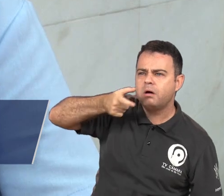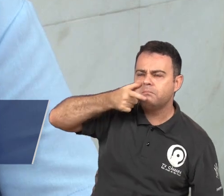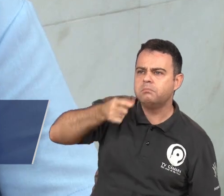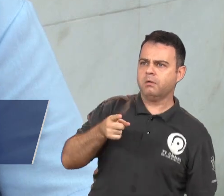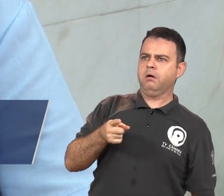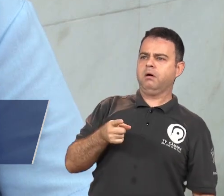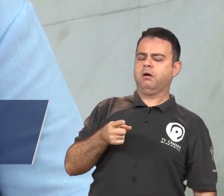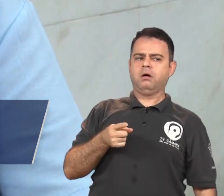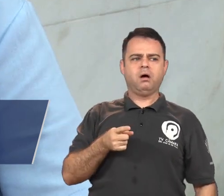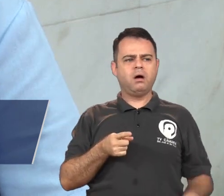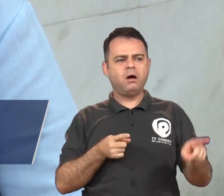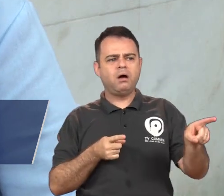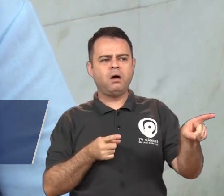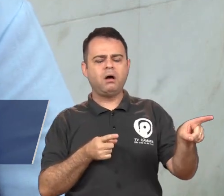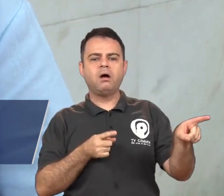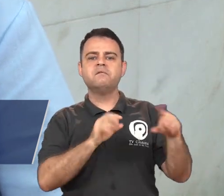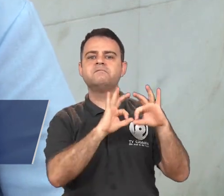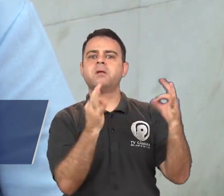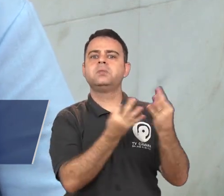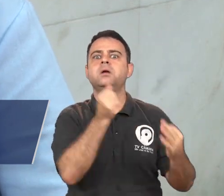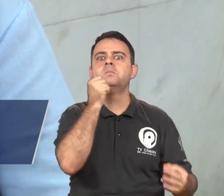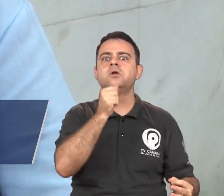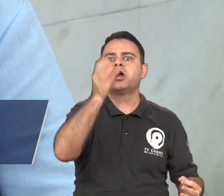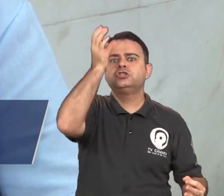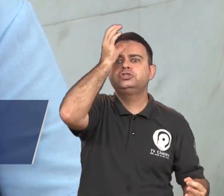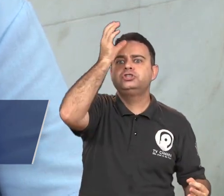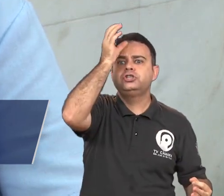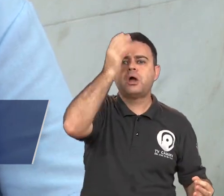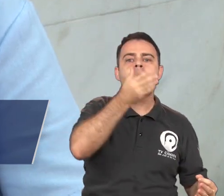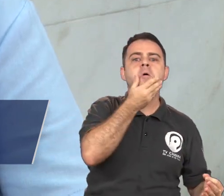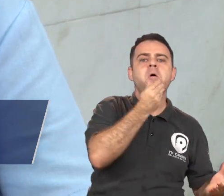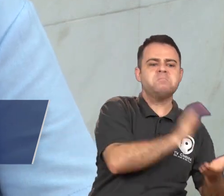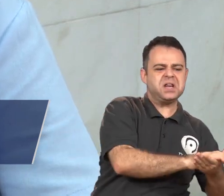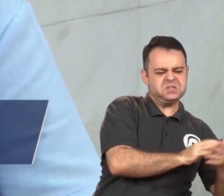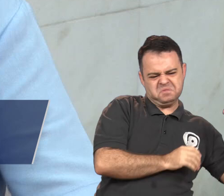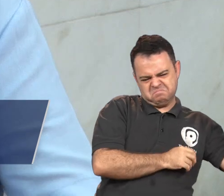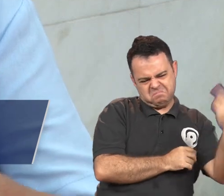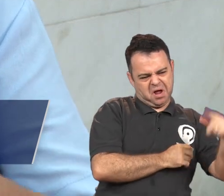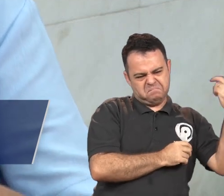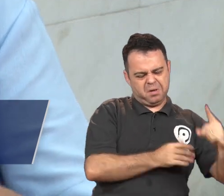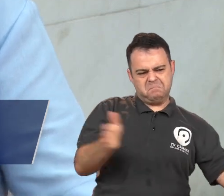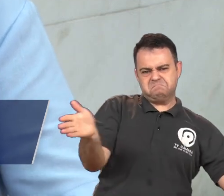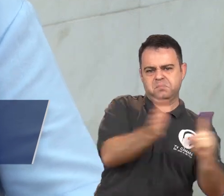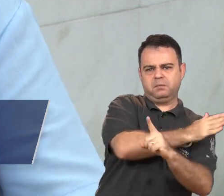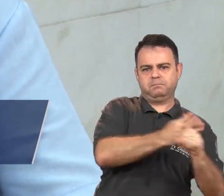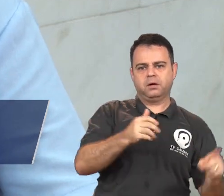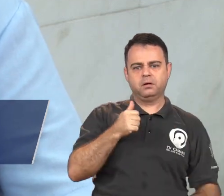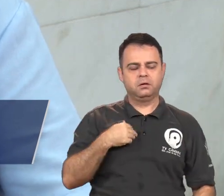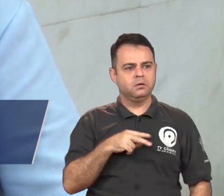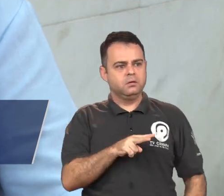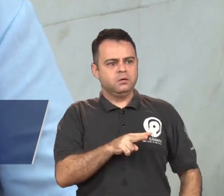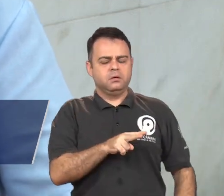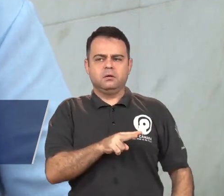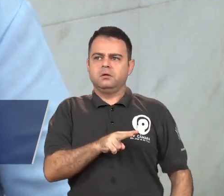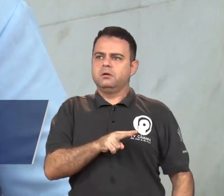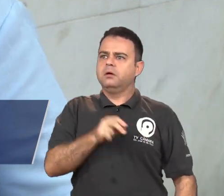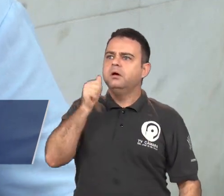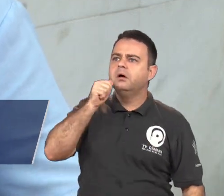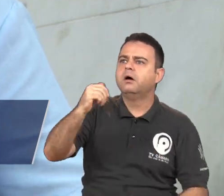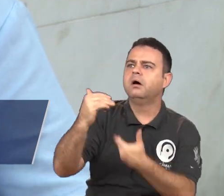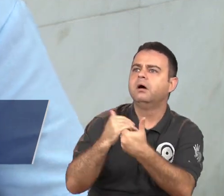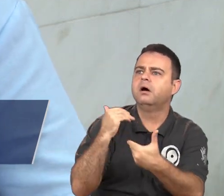ver que uma tia dele estava num círculo de violência. Ele conseguiu, com tudo aquilo que foi passado, ele